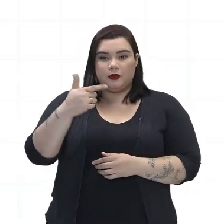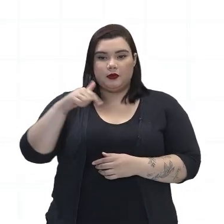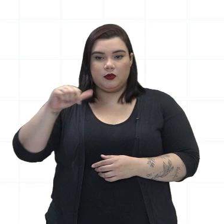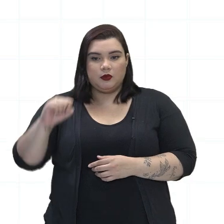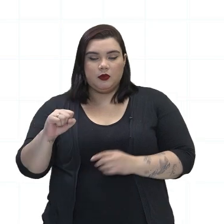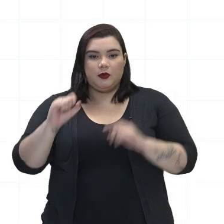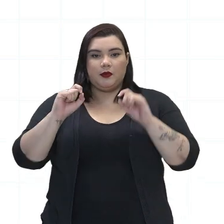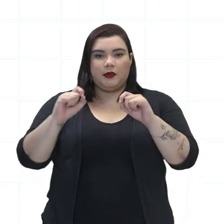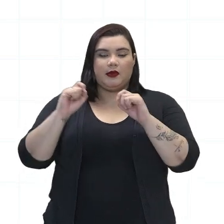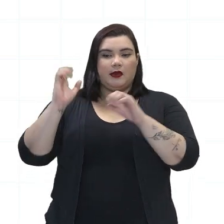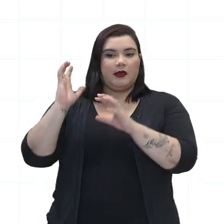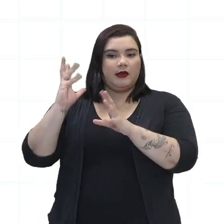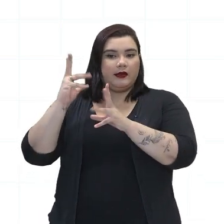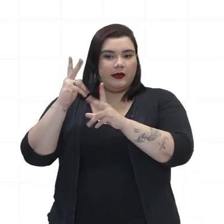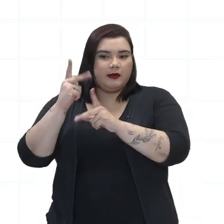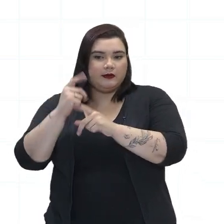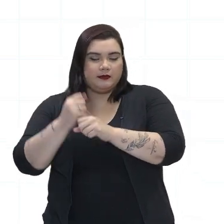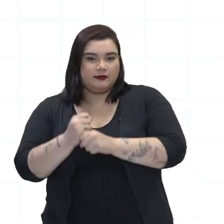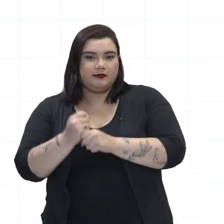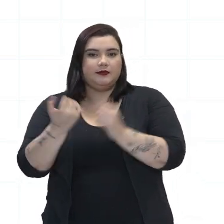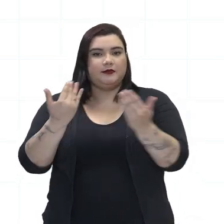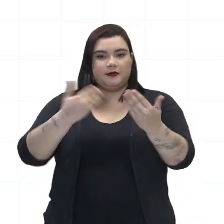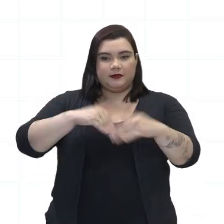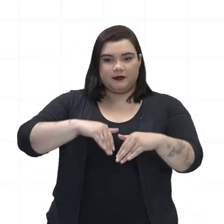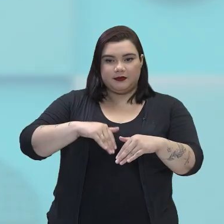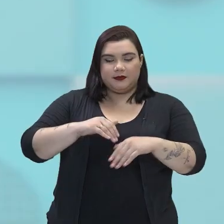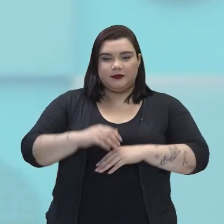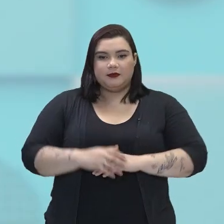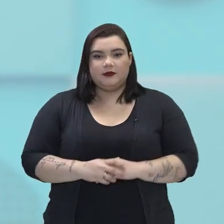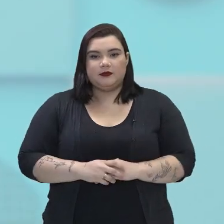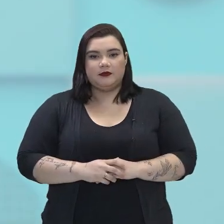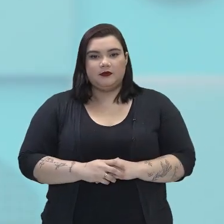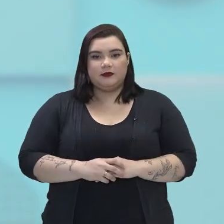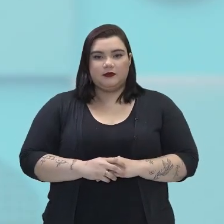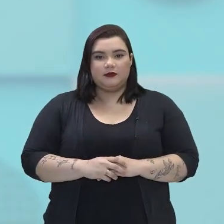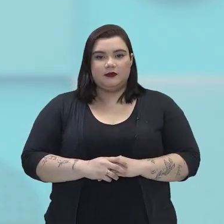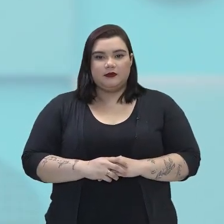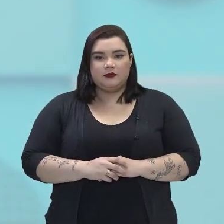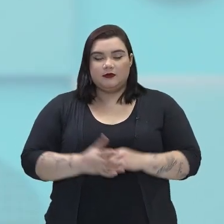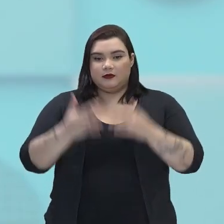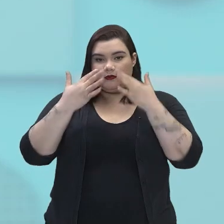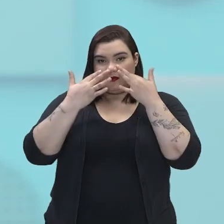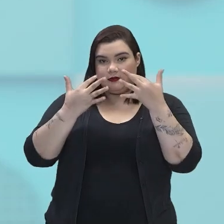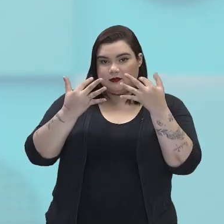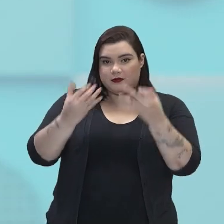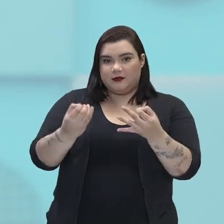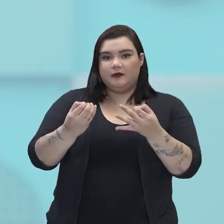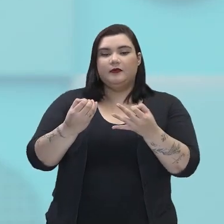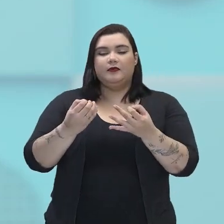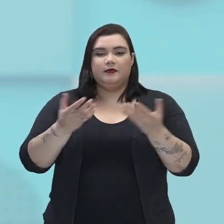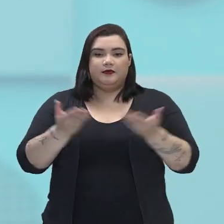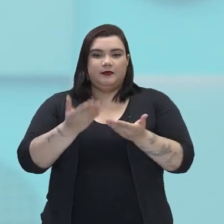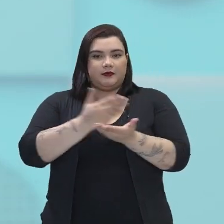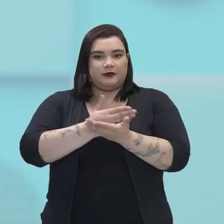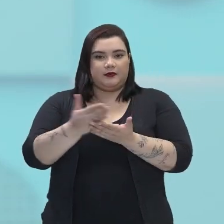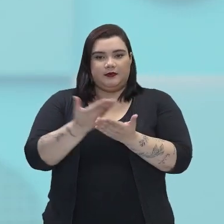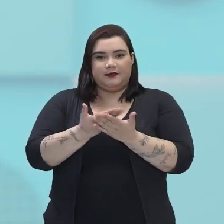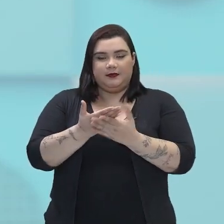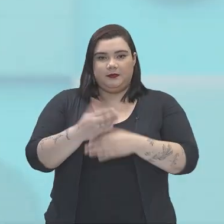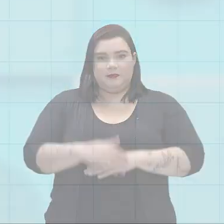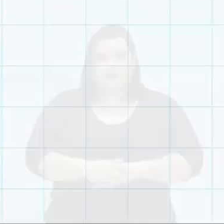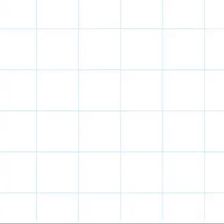é uma aula de revisão e avaliação. So, pay attention, prestem bastante atenção e vamos à nossa